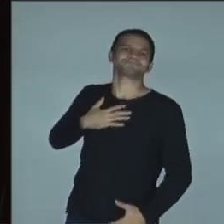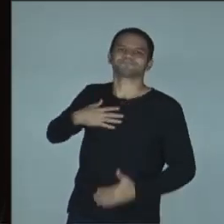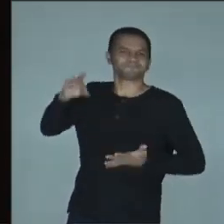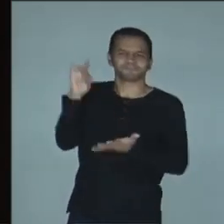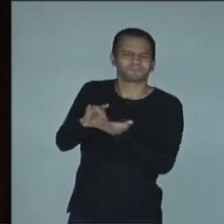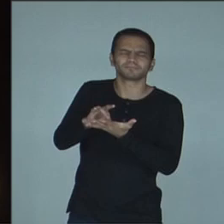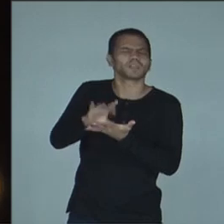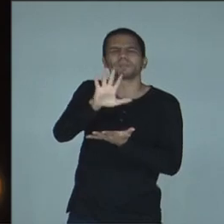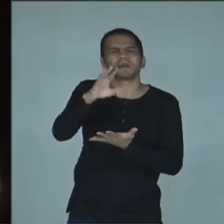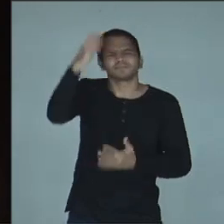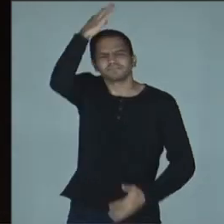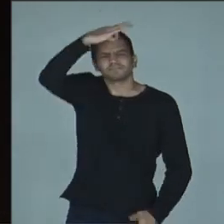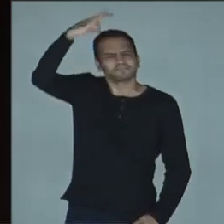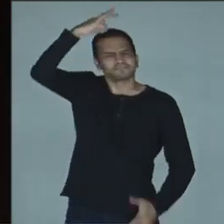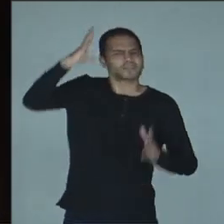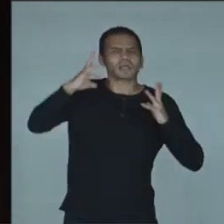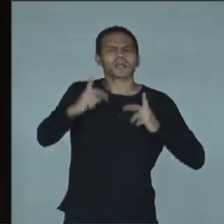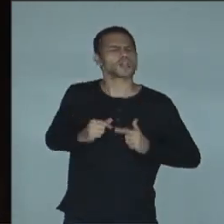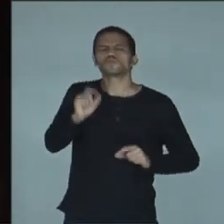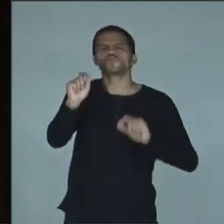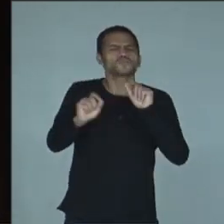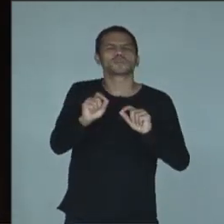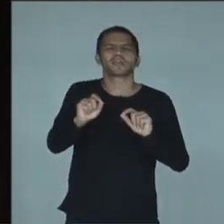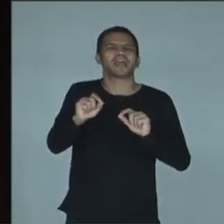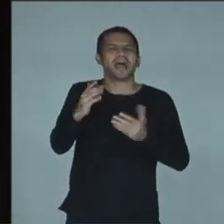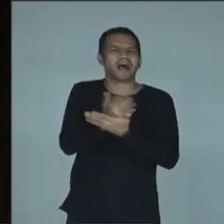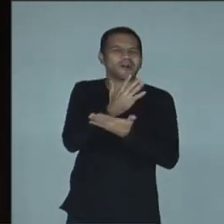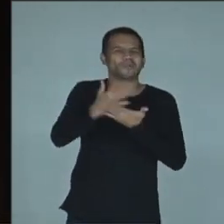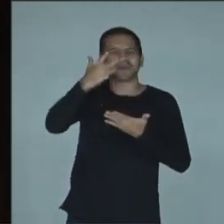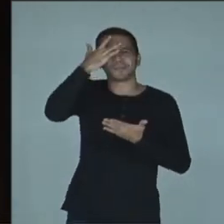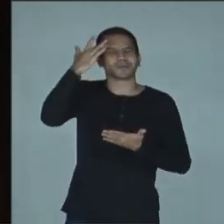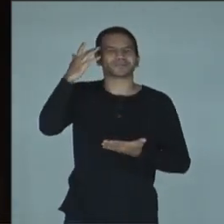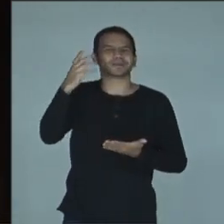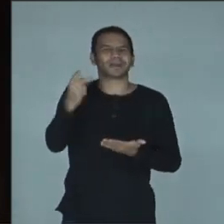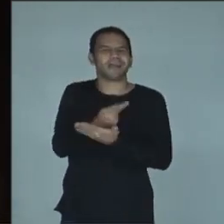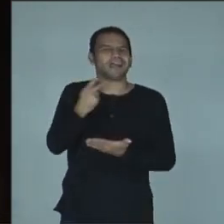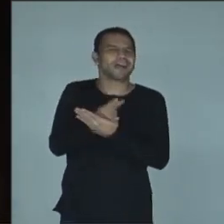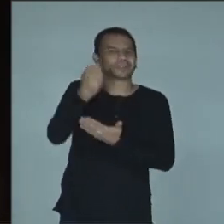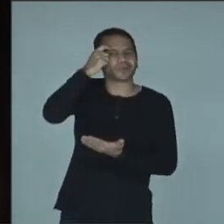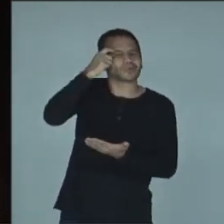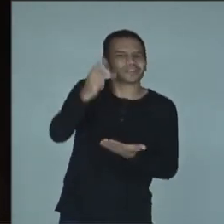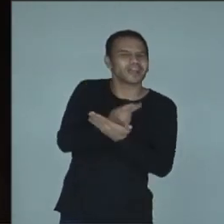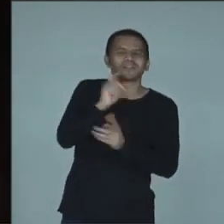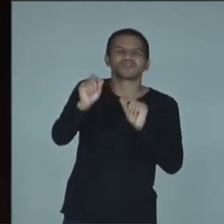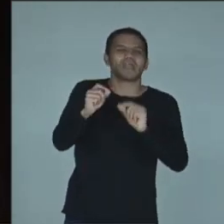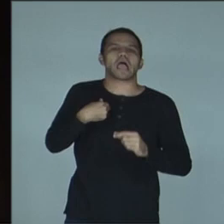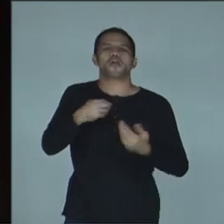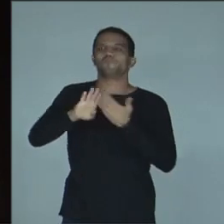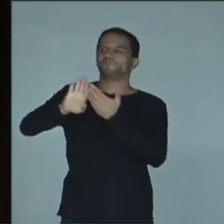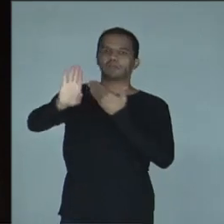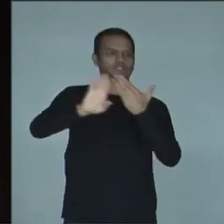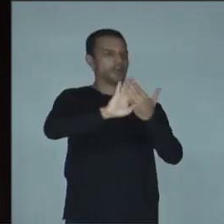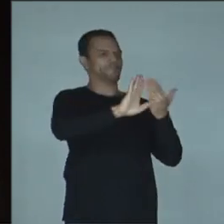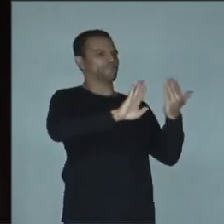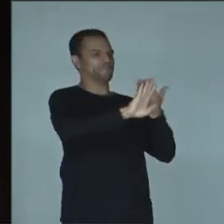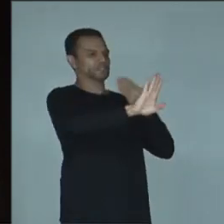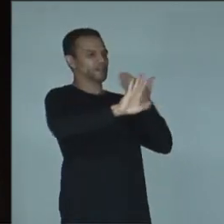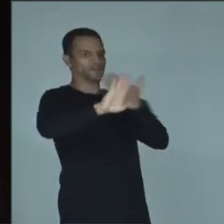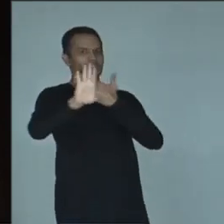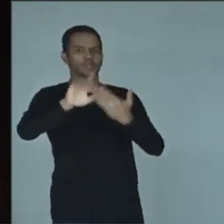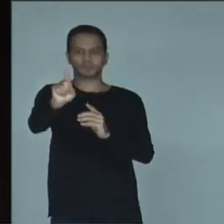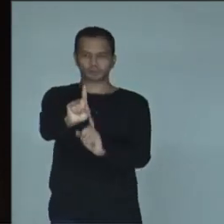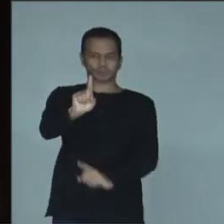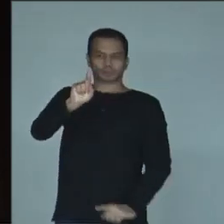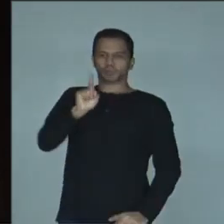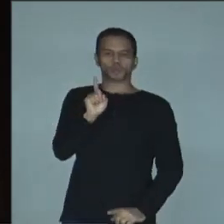gente conseguir se isolar de tudo que nem um um eremita lá no monte não tiver ou aqui